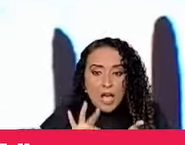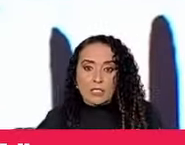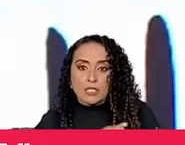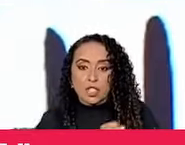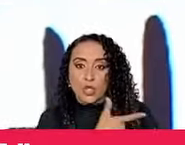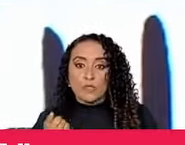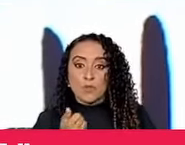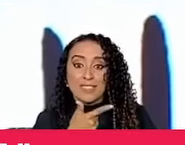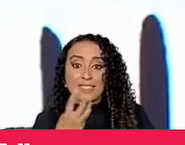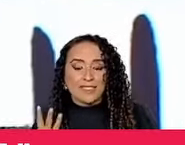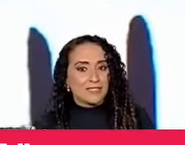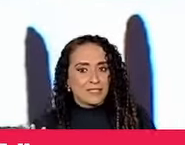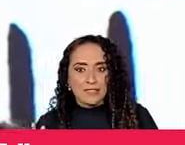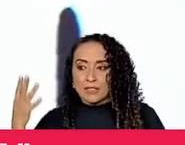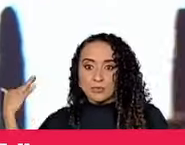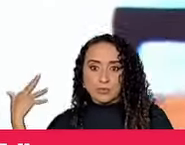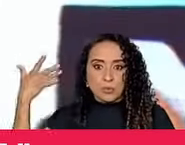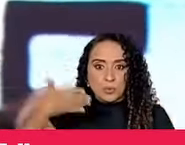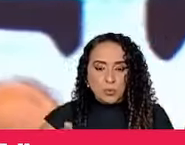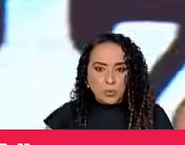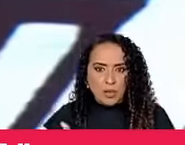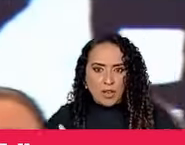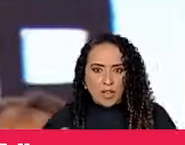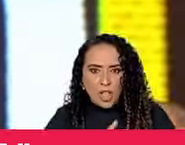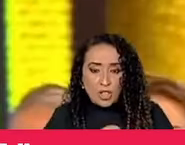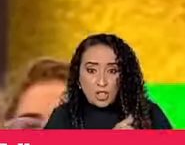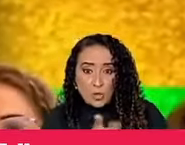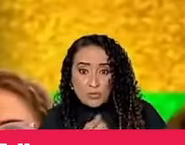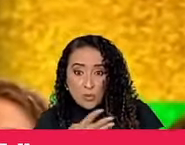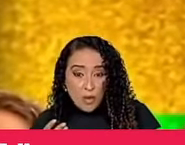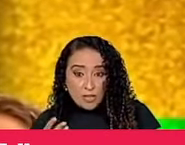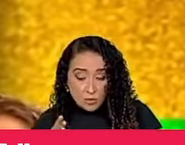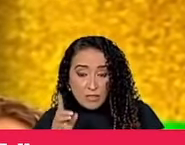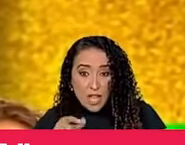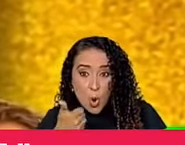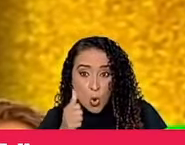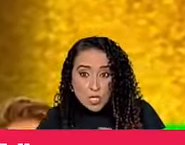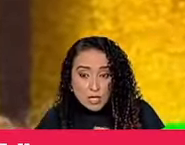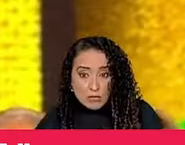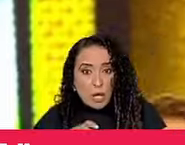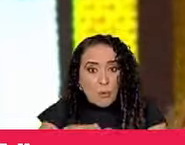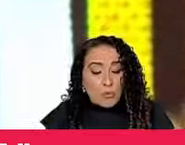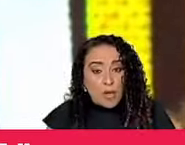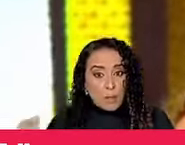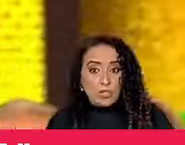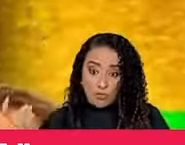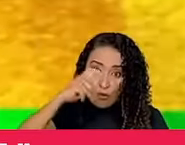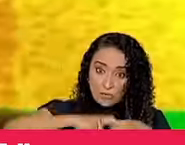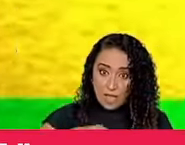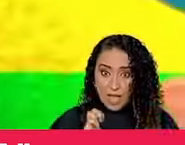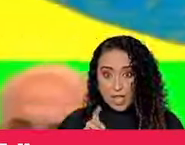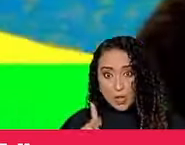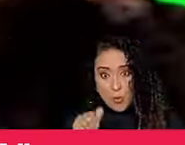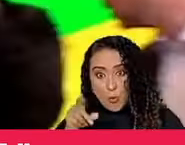em 2013. De 2013 para 2024, são 11 anos. Por isso foi importante a volta do